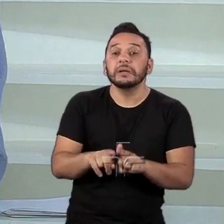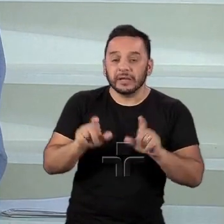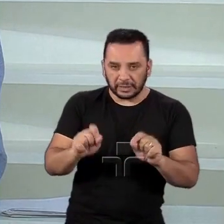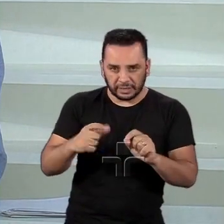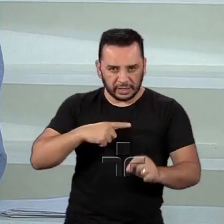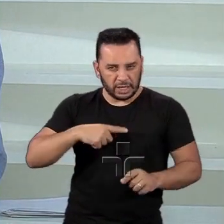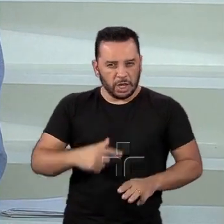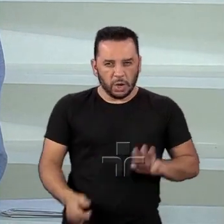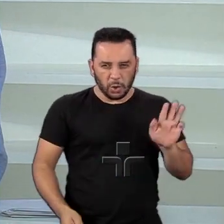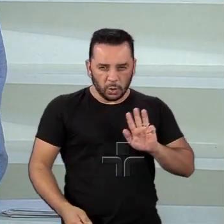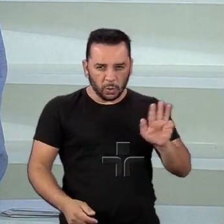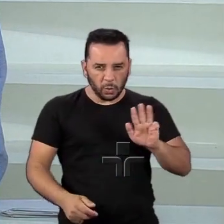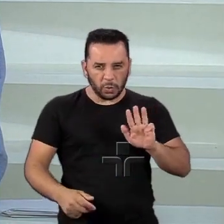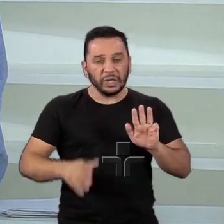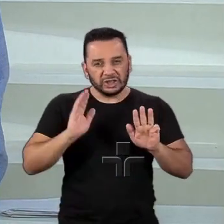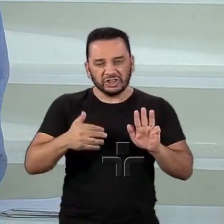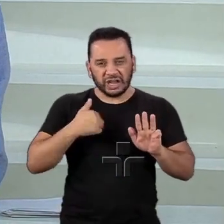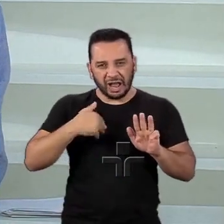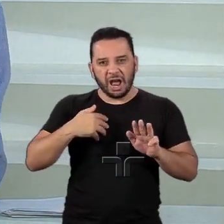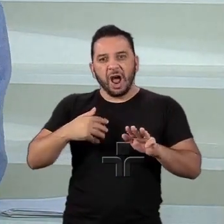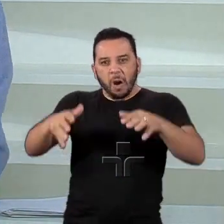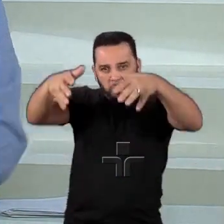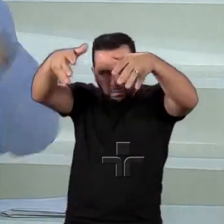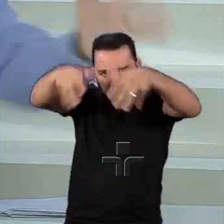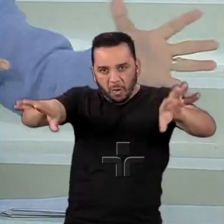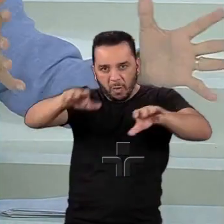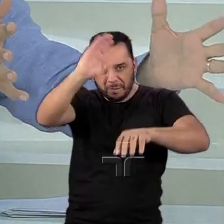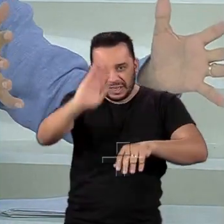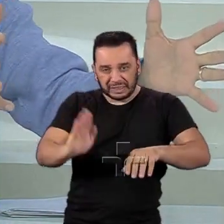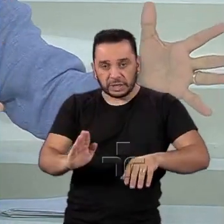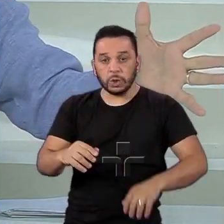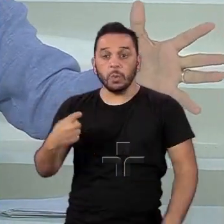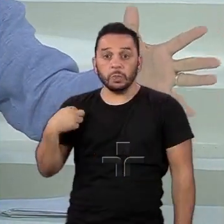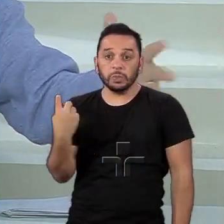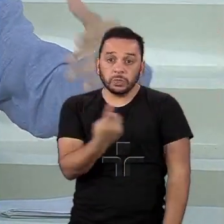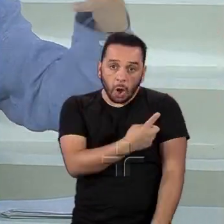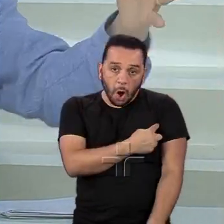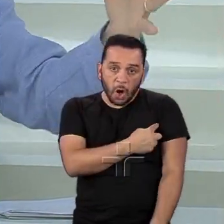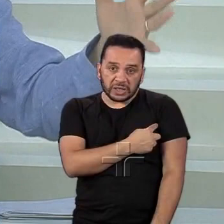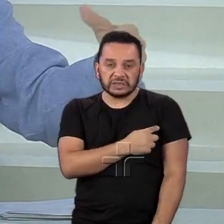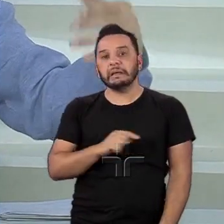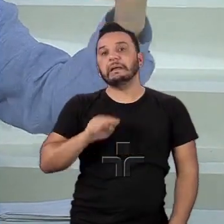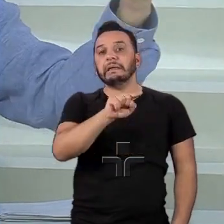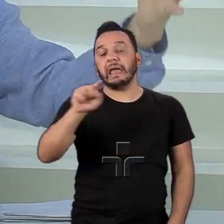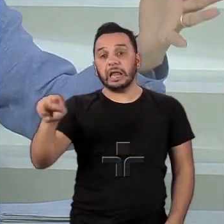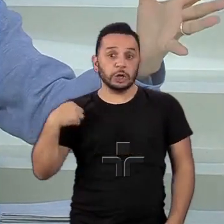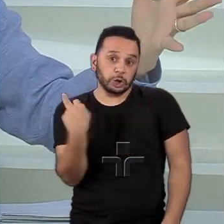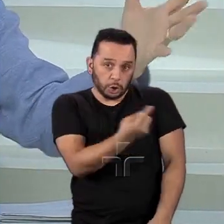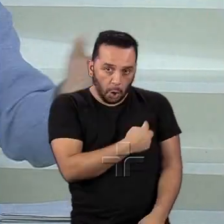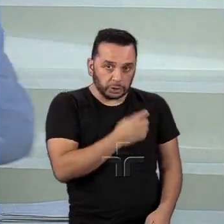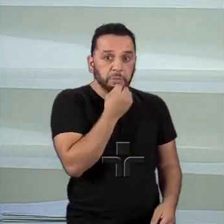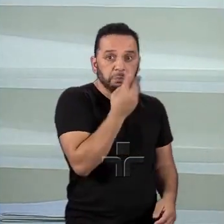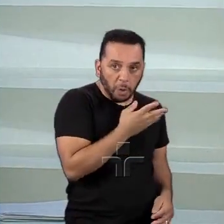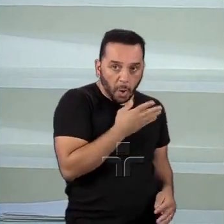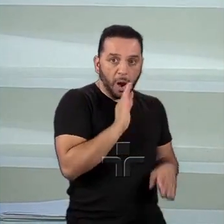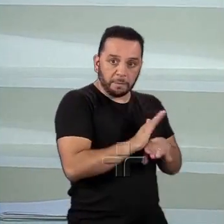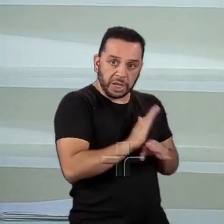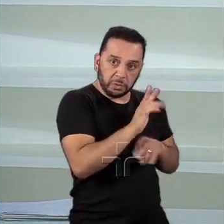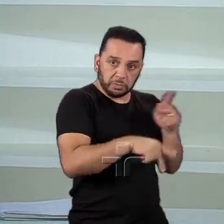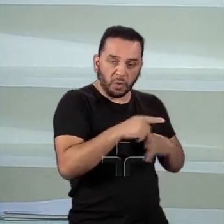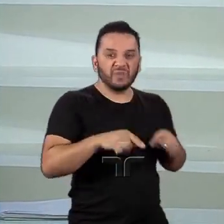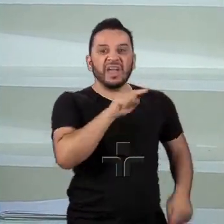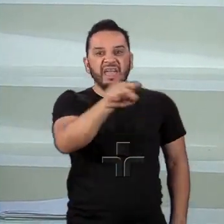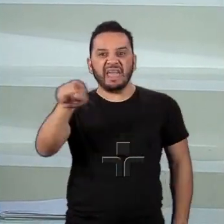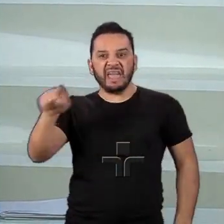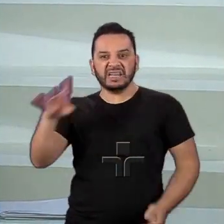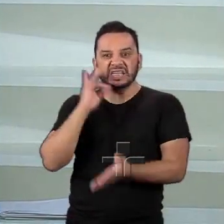Lula, dividindo o país entre nós e eles. Nós, a turma dele, seriam os bons, os amigos do povo. E eles seriam os inimigos